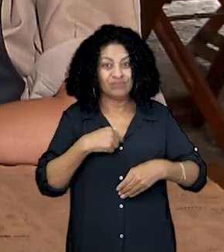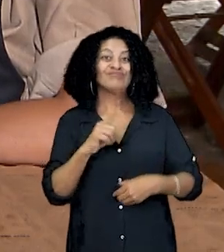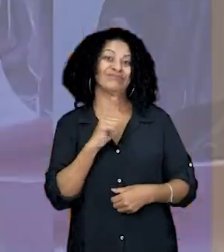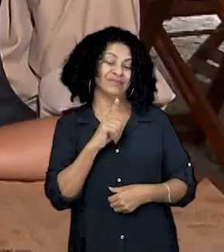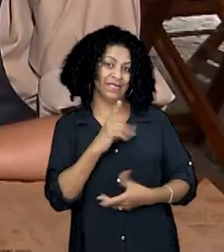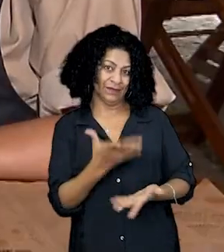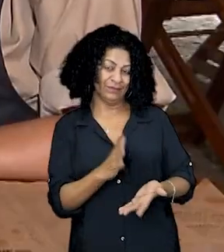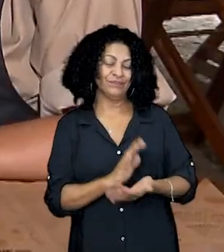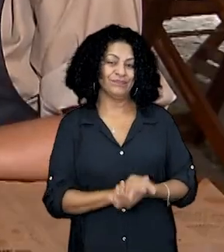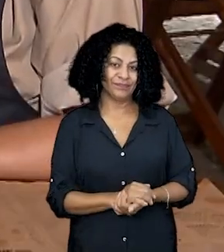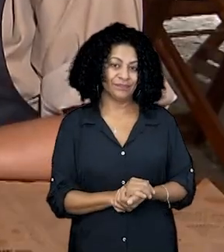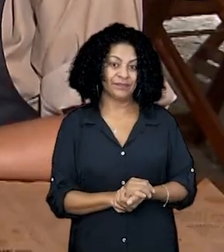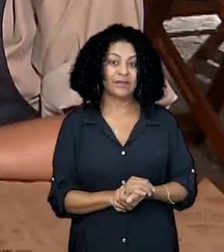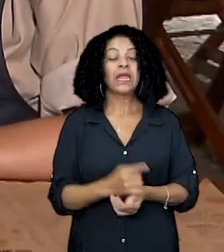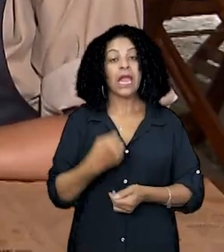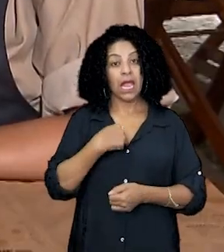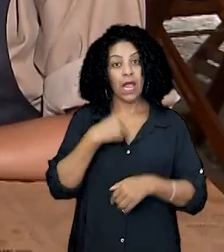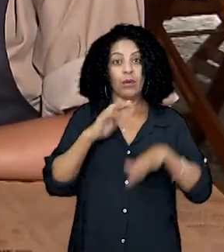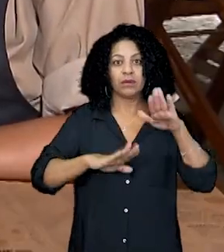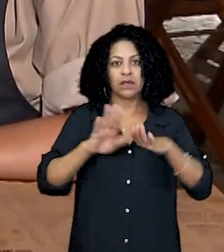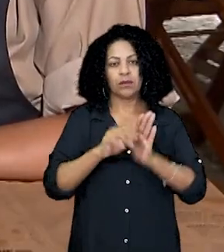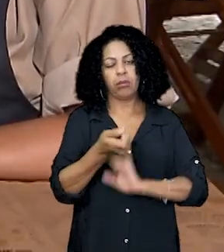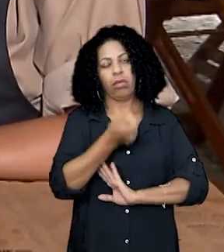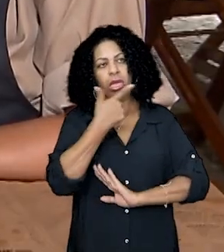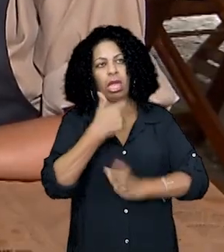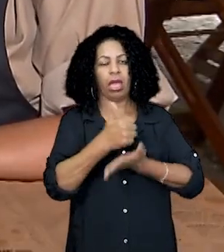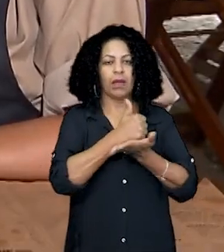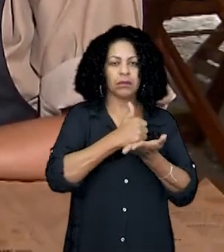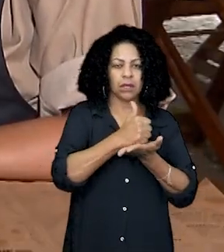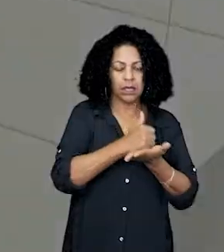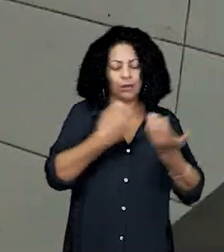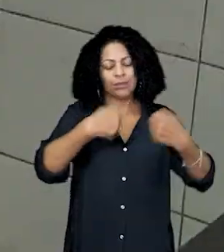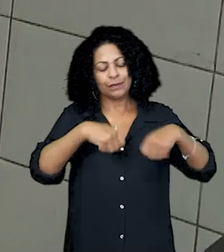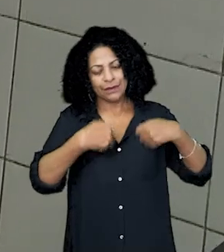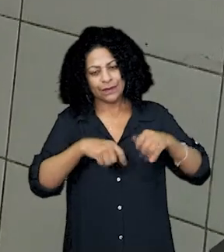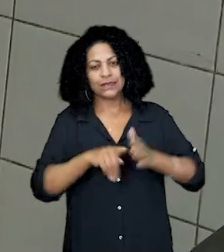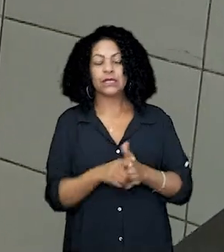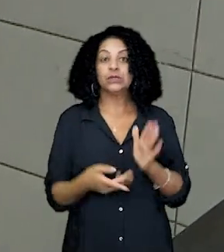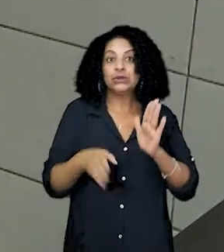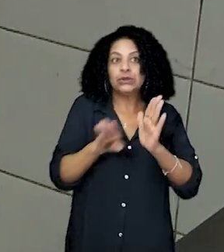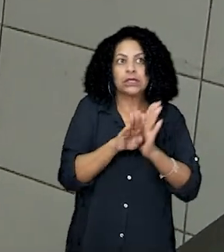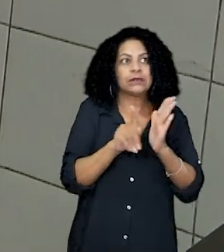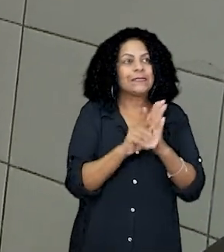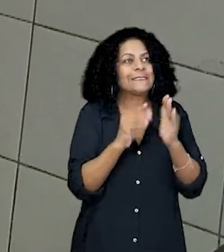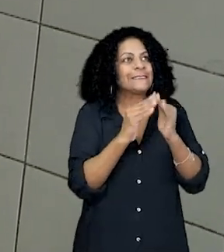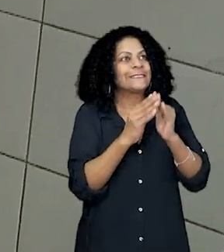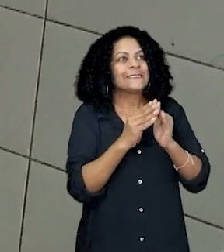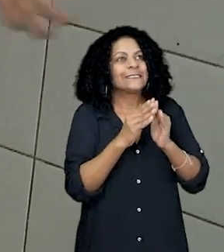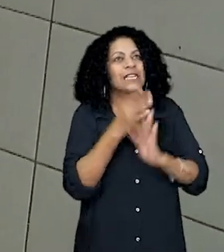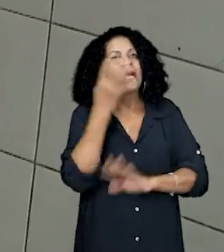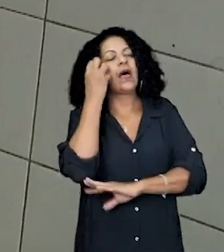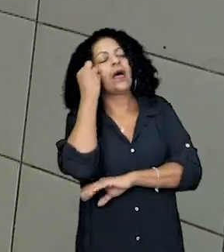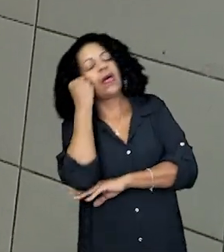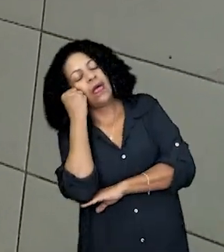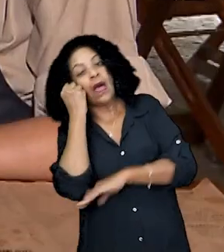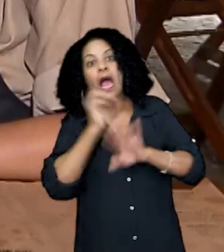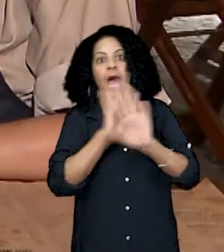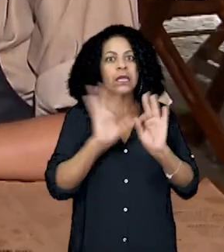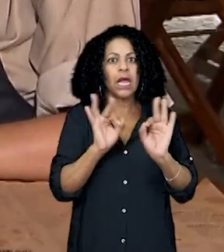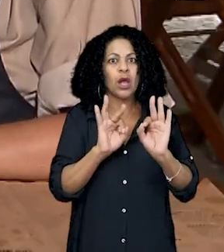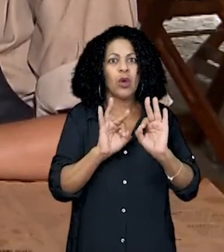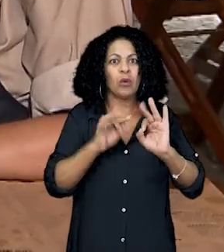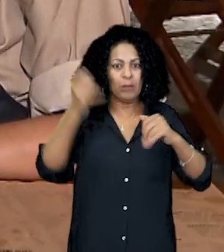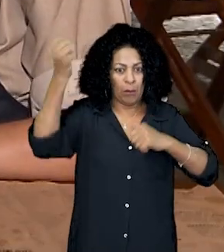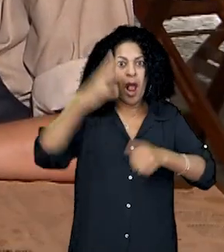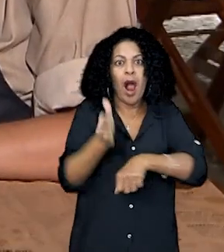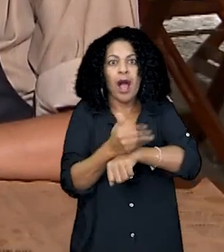delas. Hoje eu sou alguém que de vez em quando toma um remedinho para dormir, porque como você chega, você não consegue deitar e desligar. Aí você vai